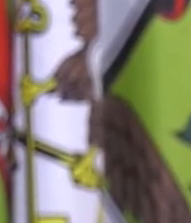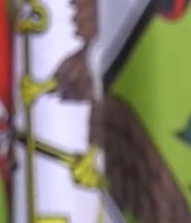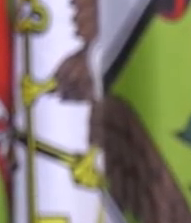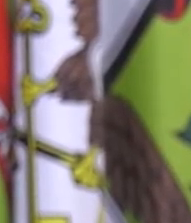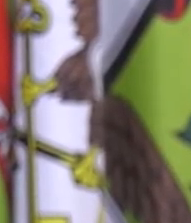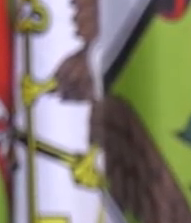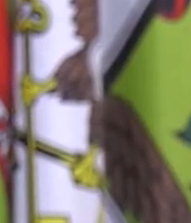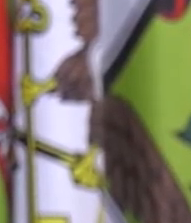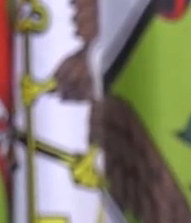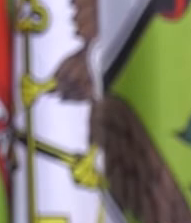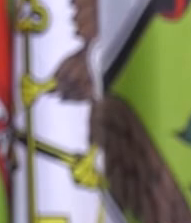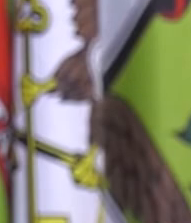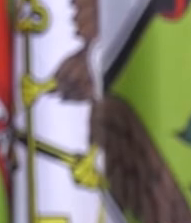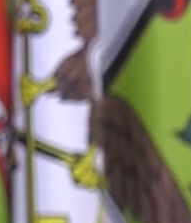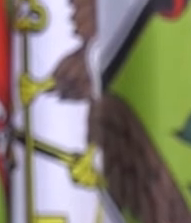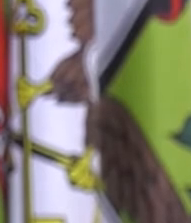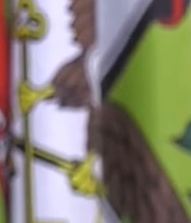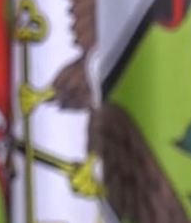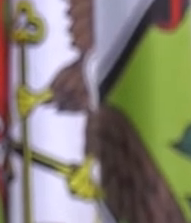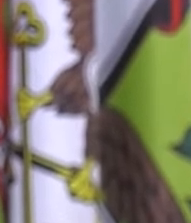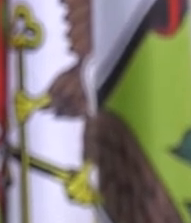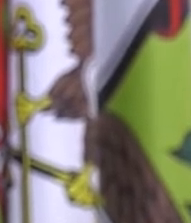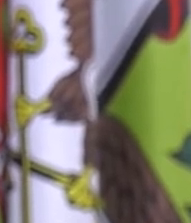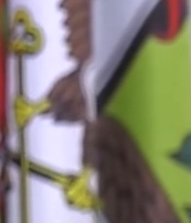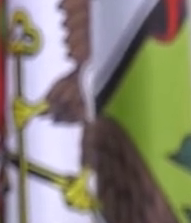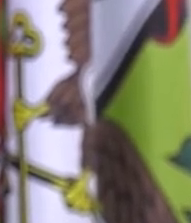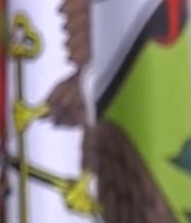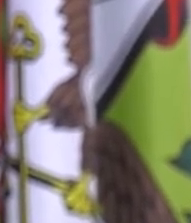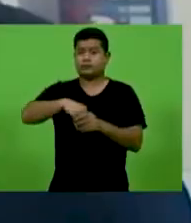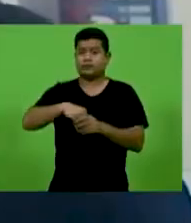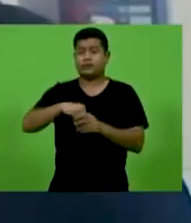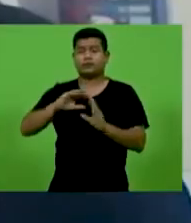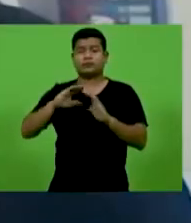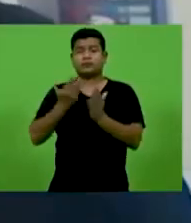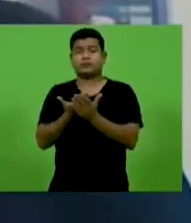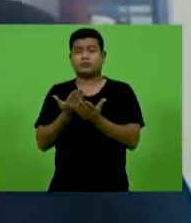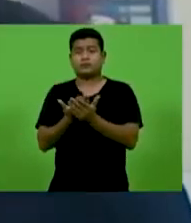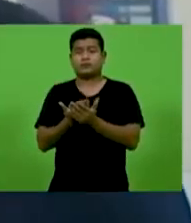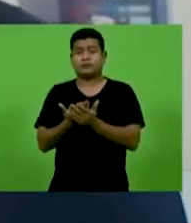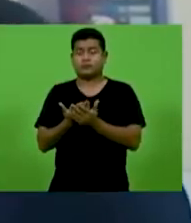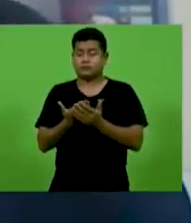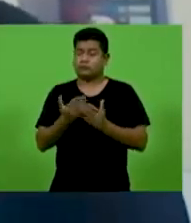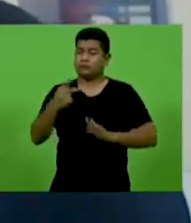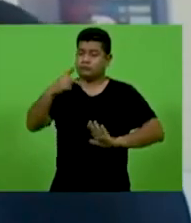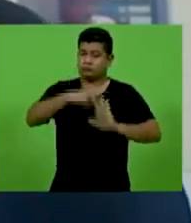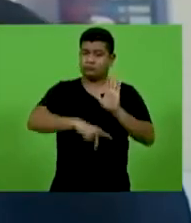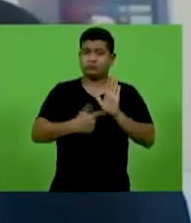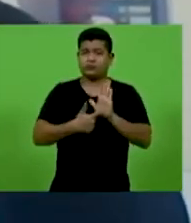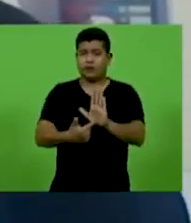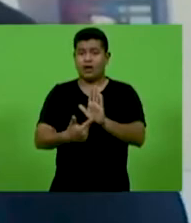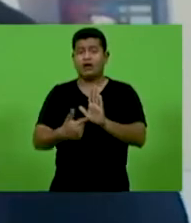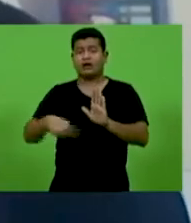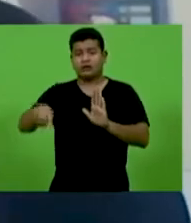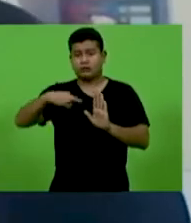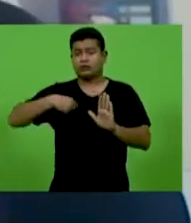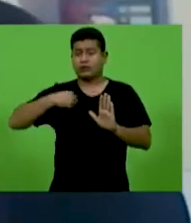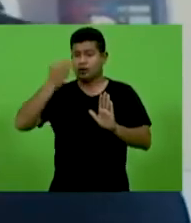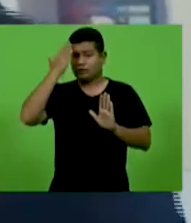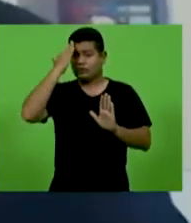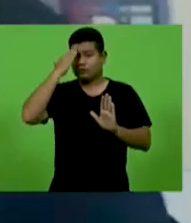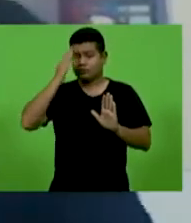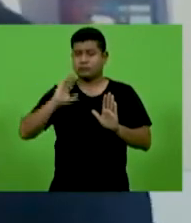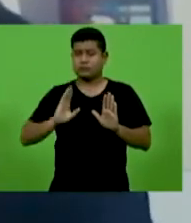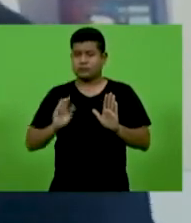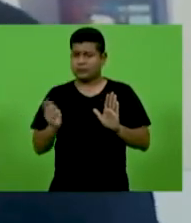Catarina o próximo passo é a regulamentação em plataforma digital e esse projeto nós iremos saber todo o pai